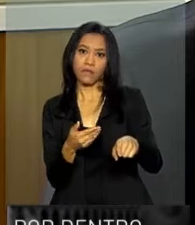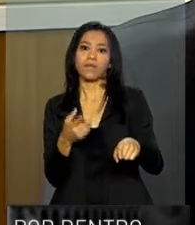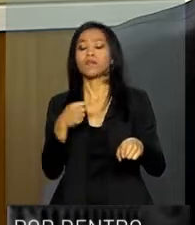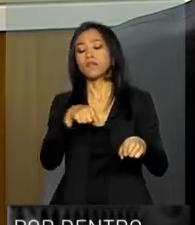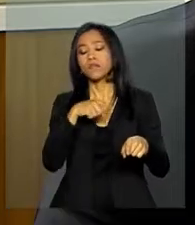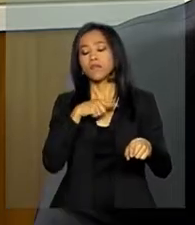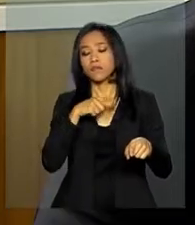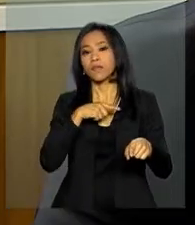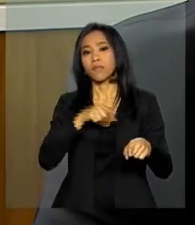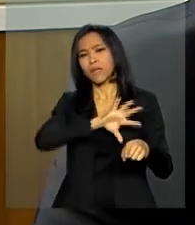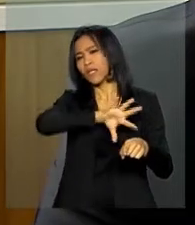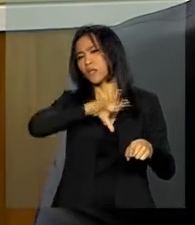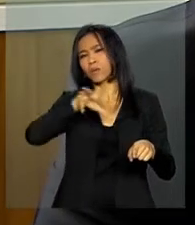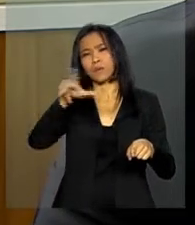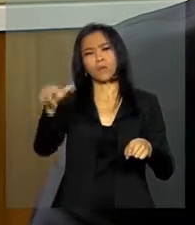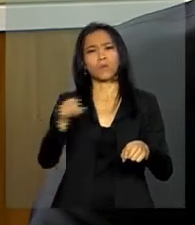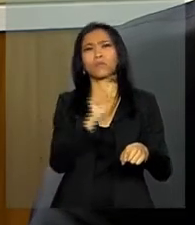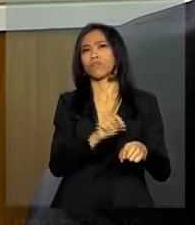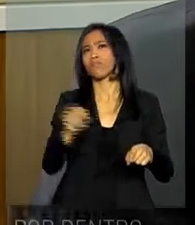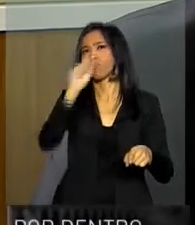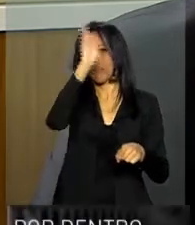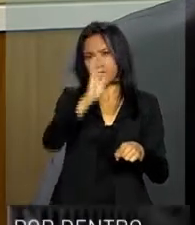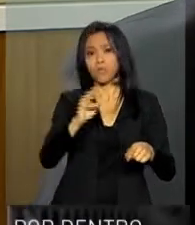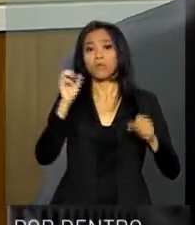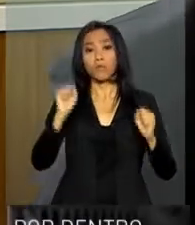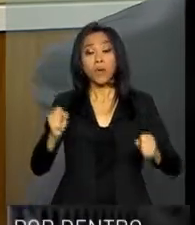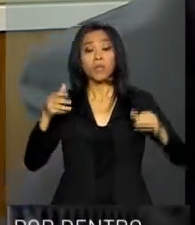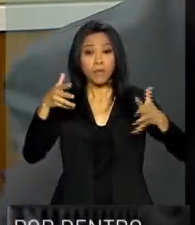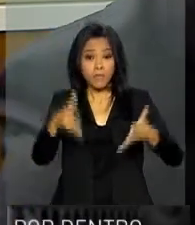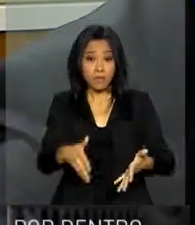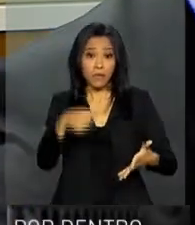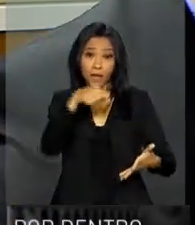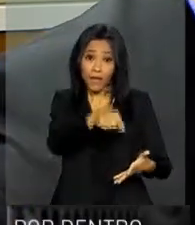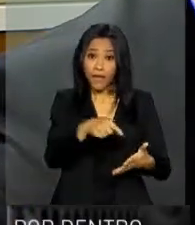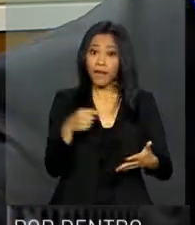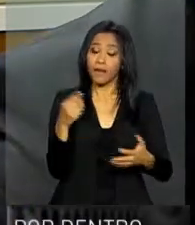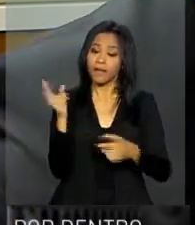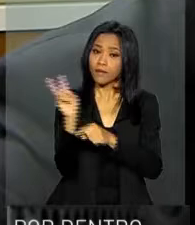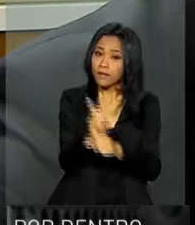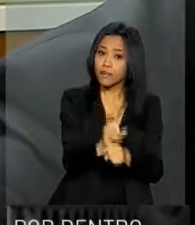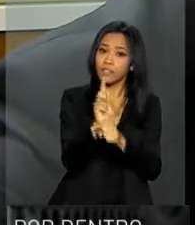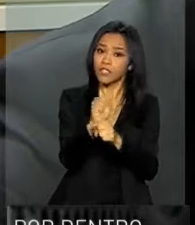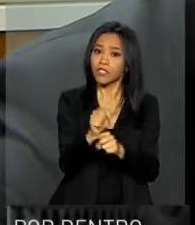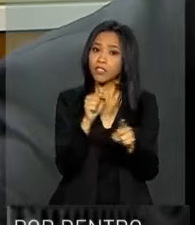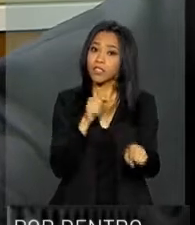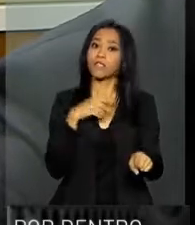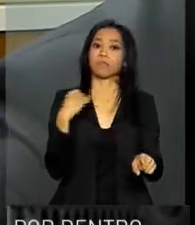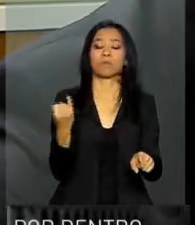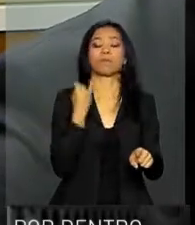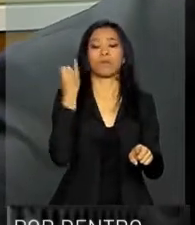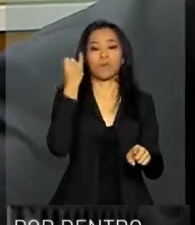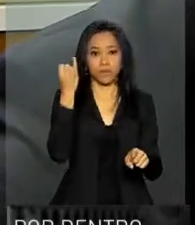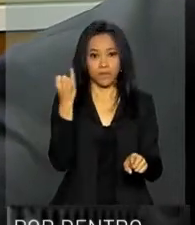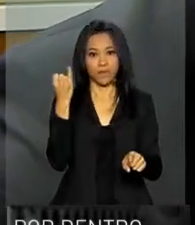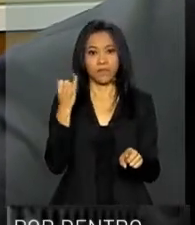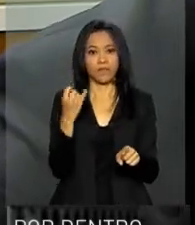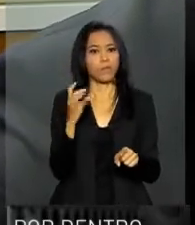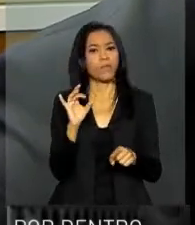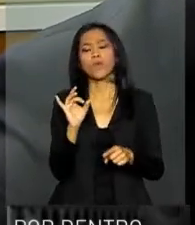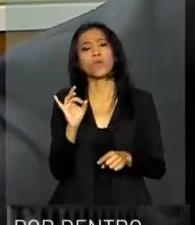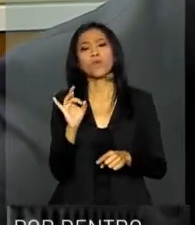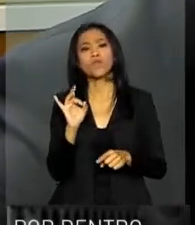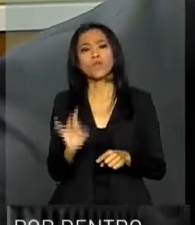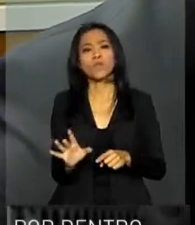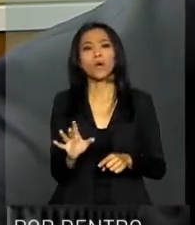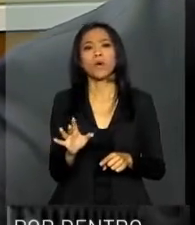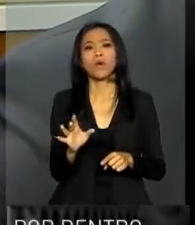mais turismo para todo todo o brasil então essa é a parte de crédito que é muito importante é e ela não é só para o